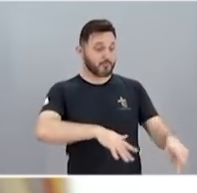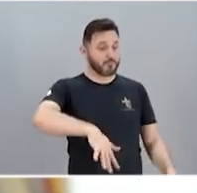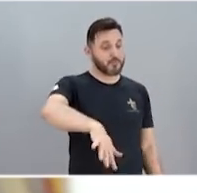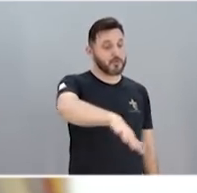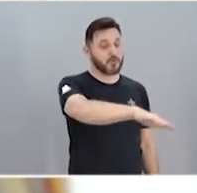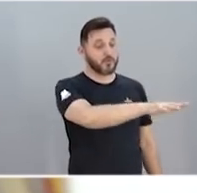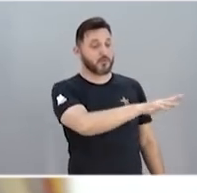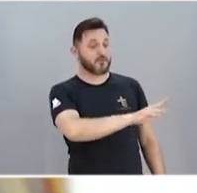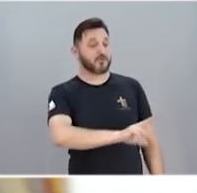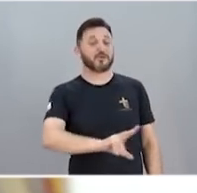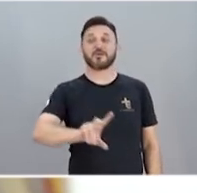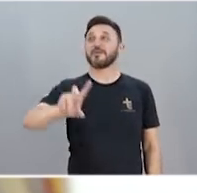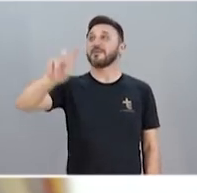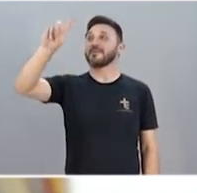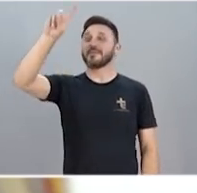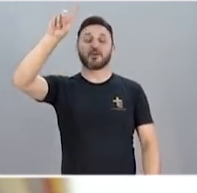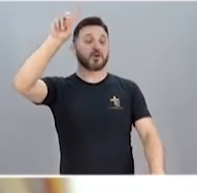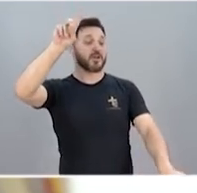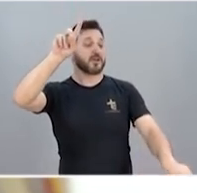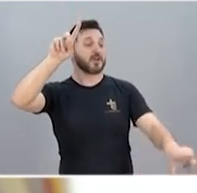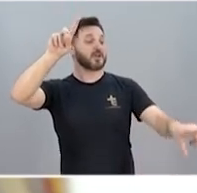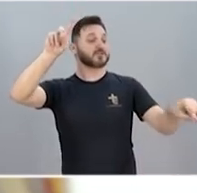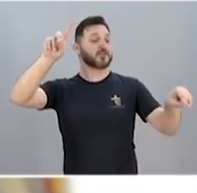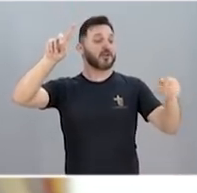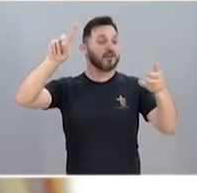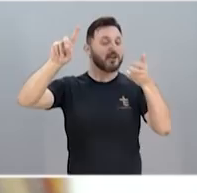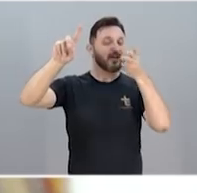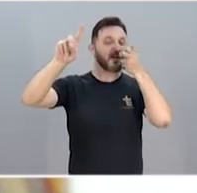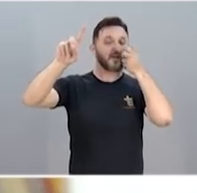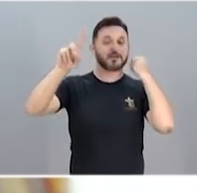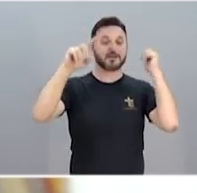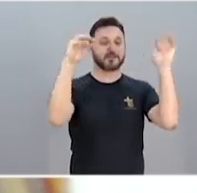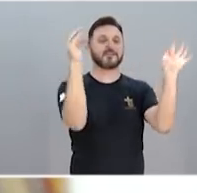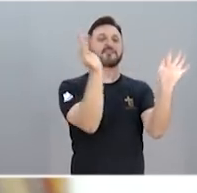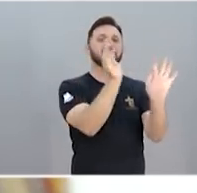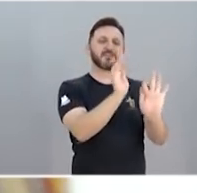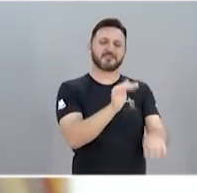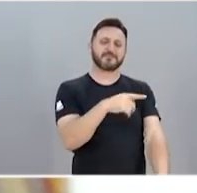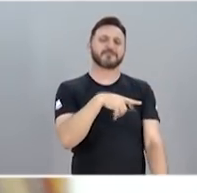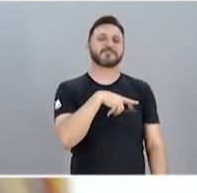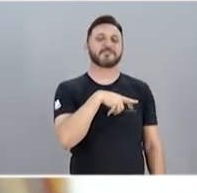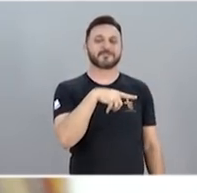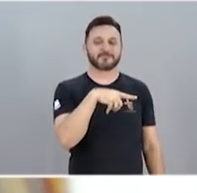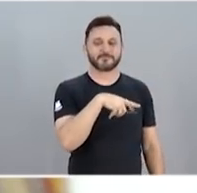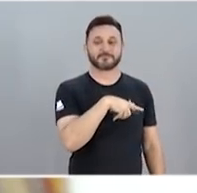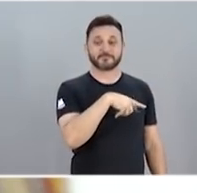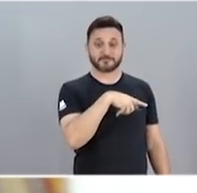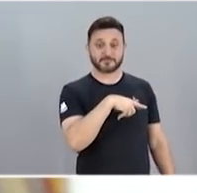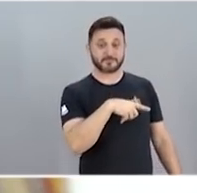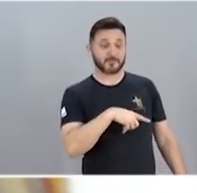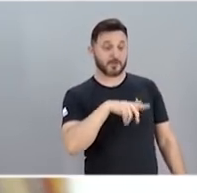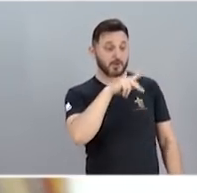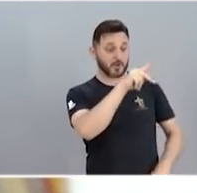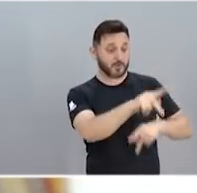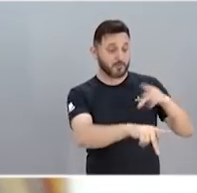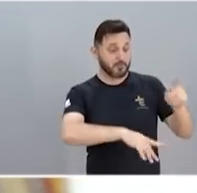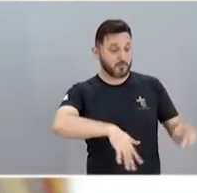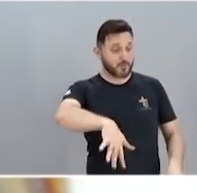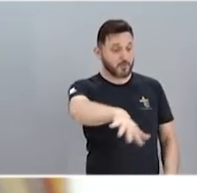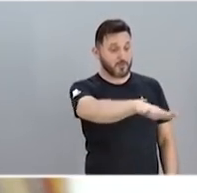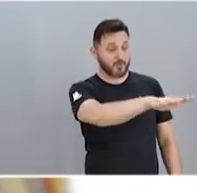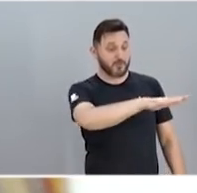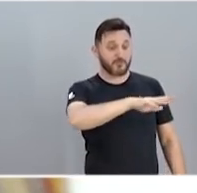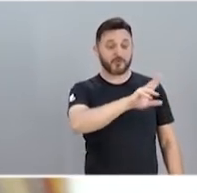Feliz o povo que o Senhor escolheu por sua herança. Feliz